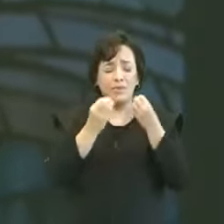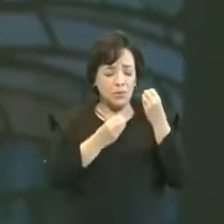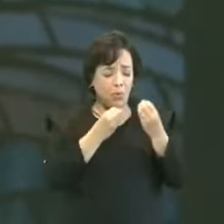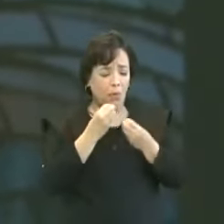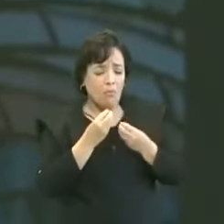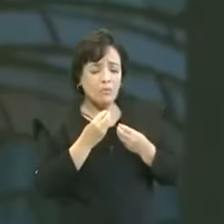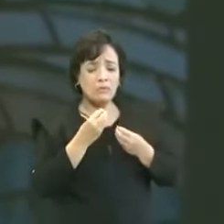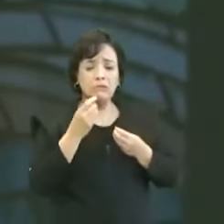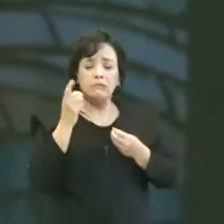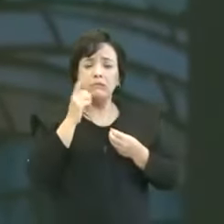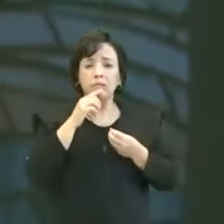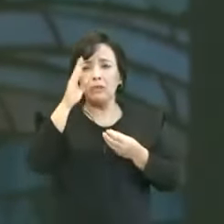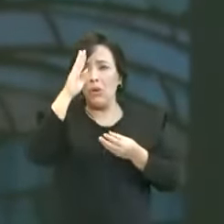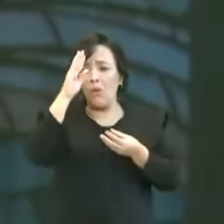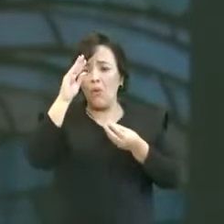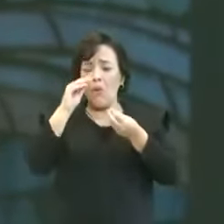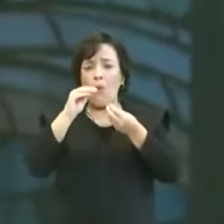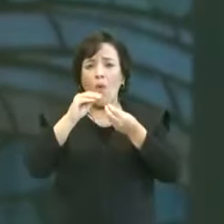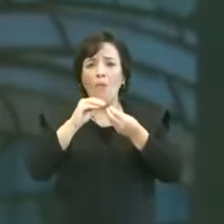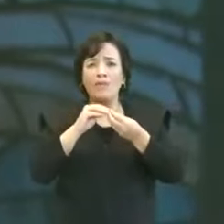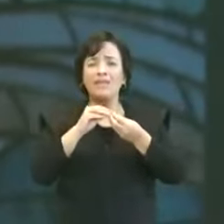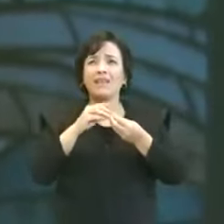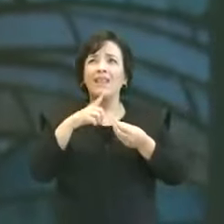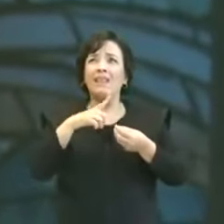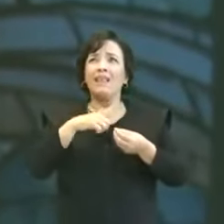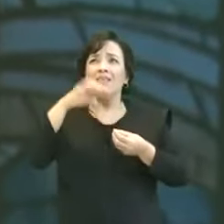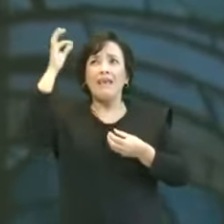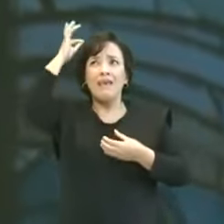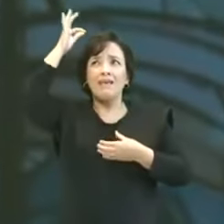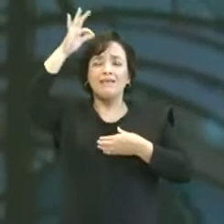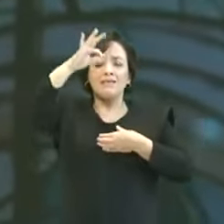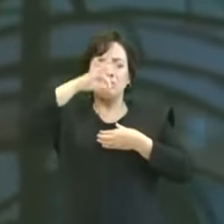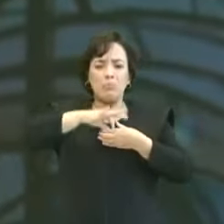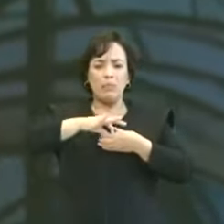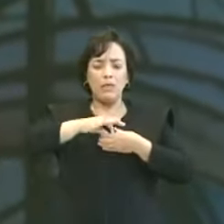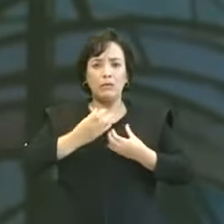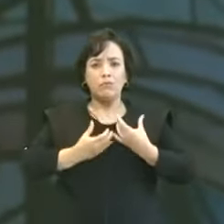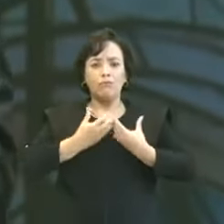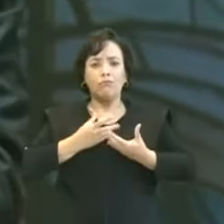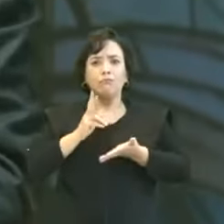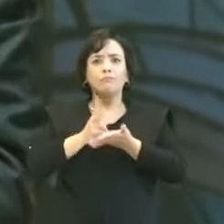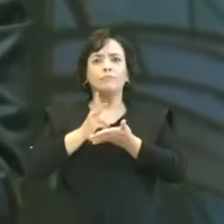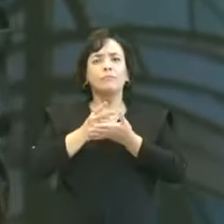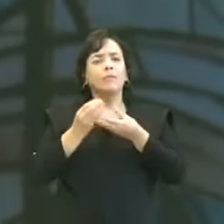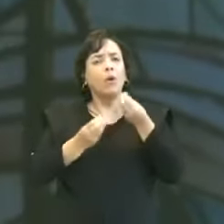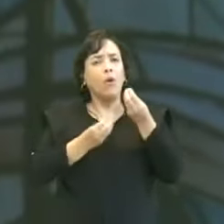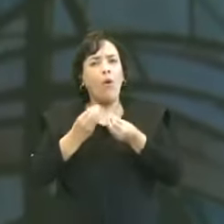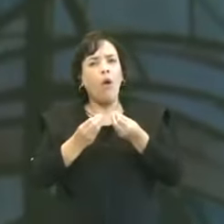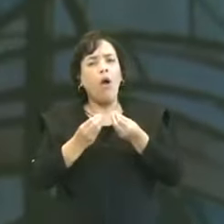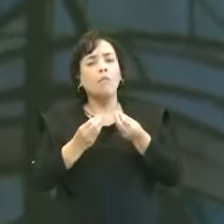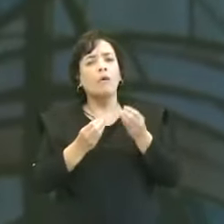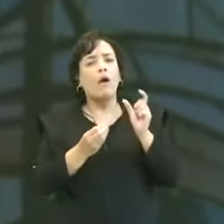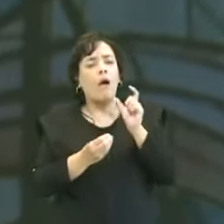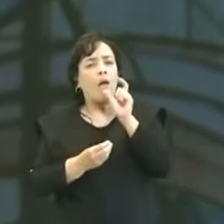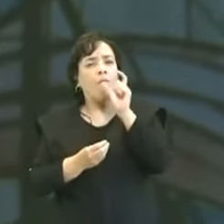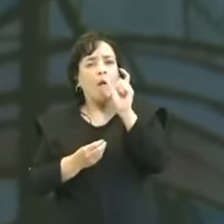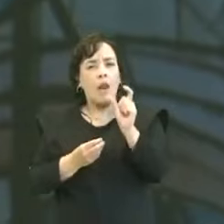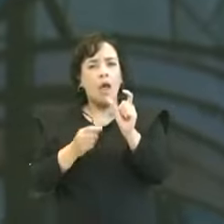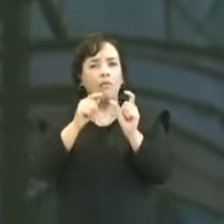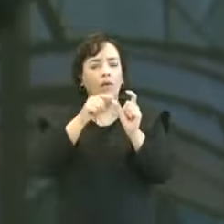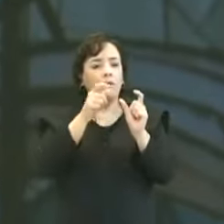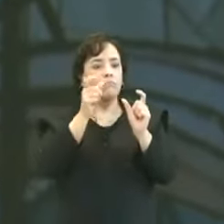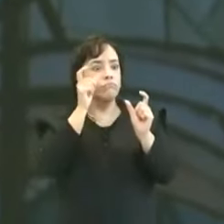viver essa constância no Espírito? E a primeira palavra que me chamou a atenção aqui nessa oração foi